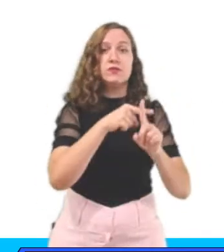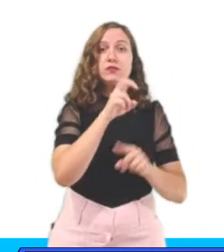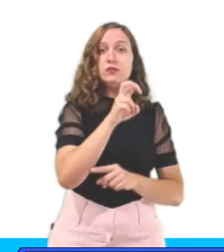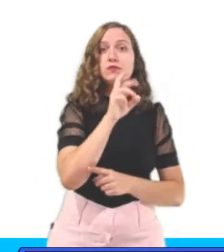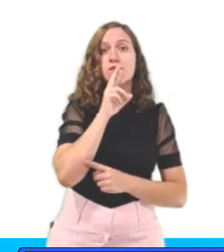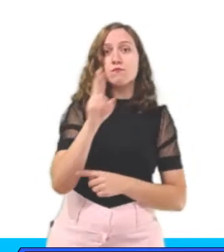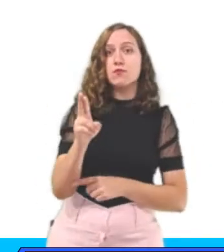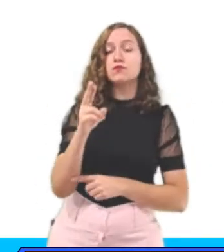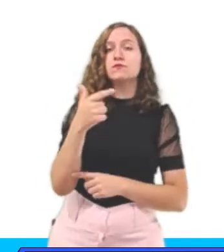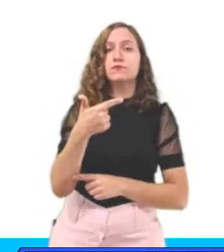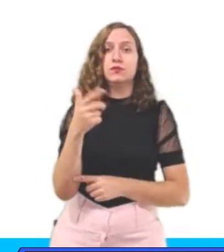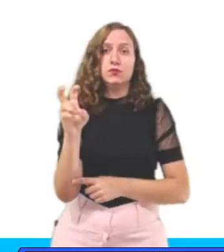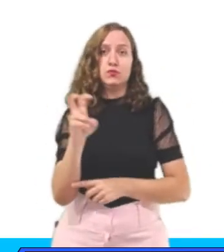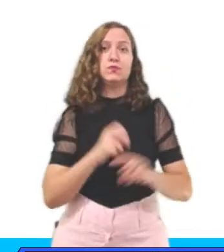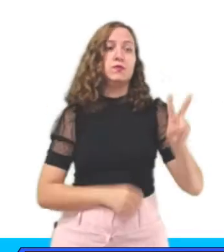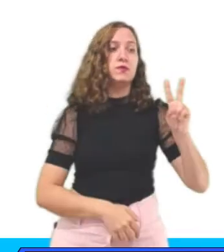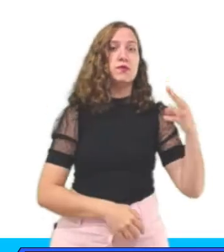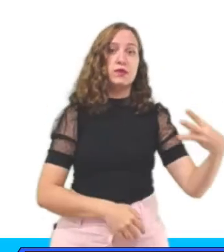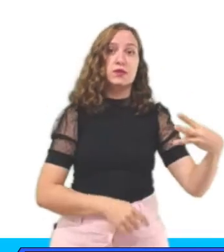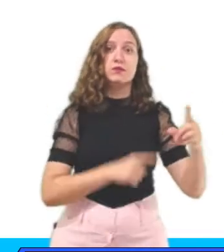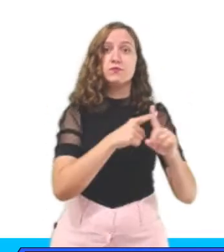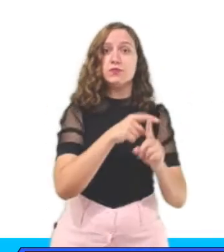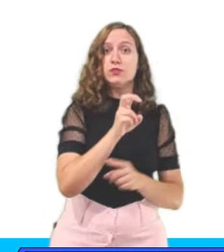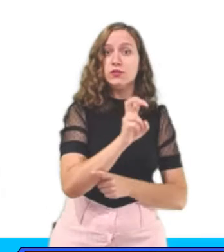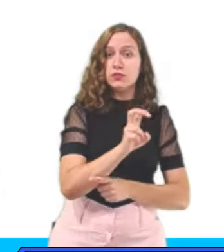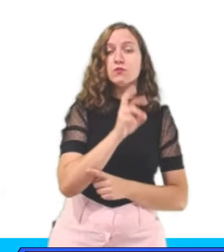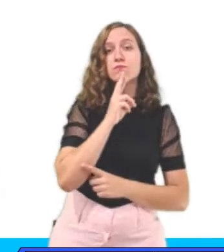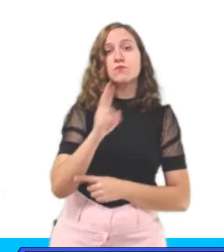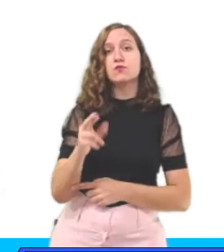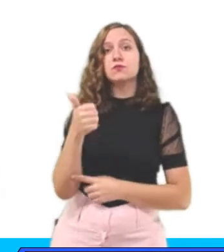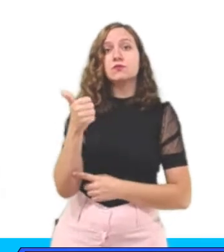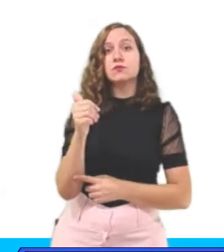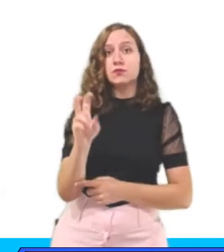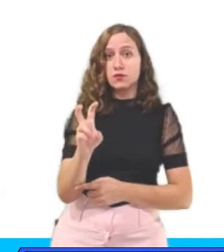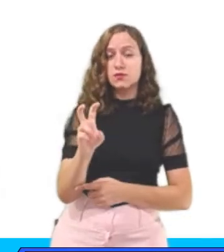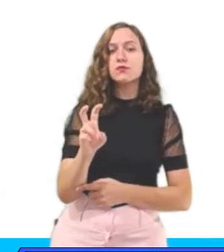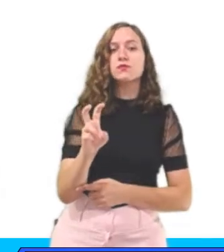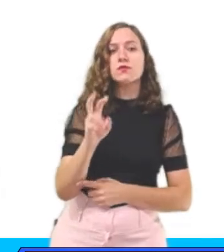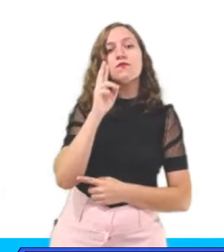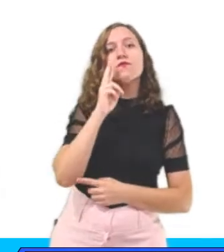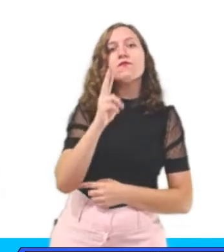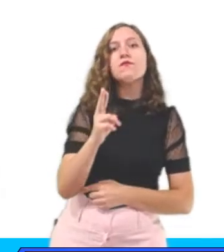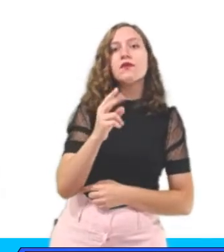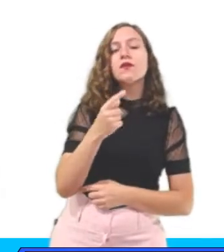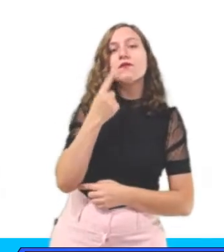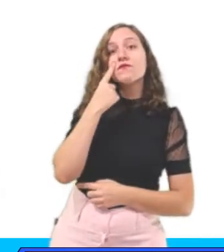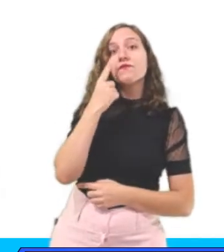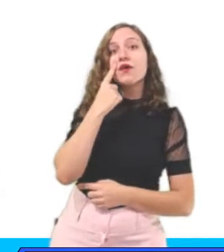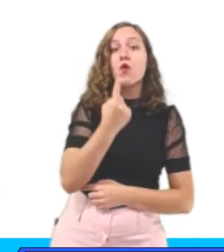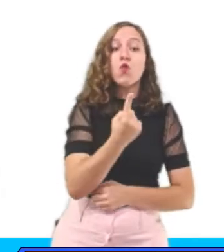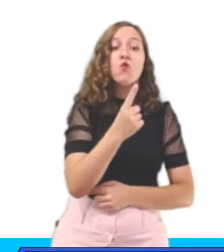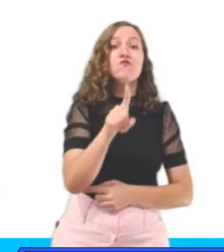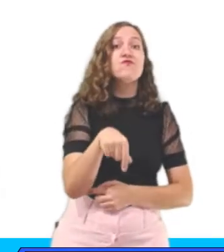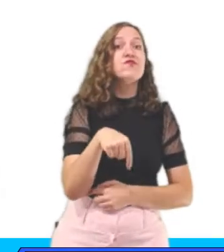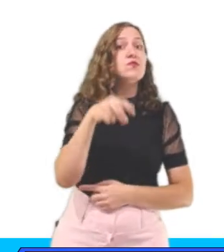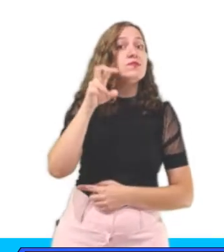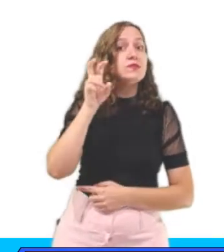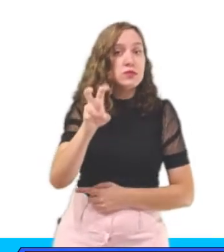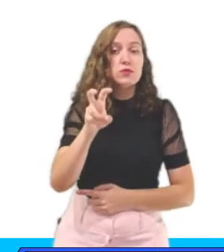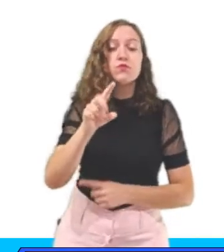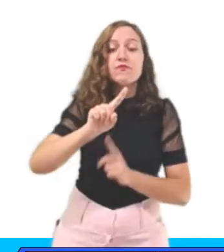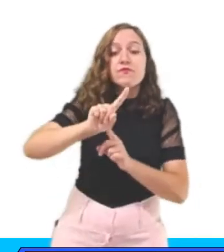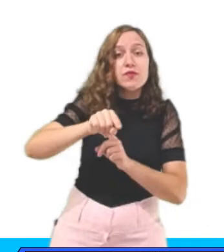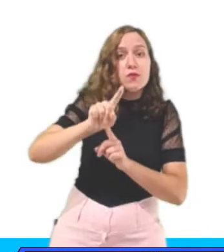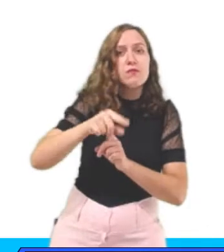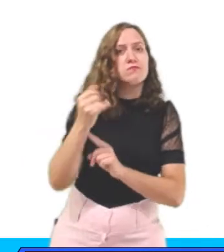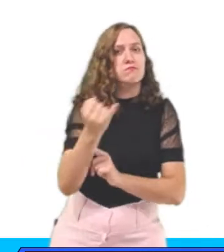25. 3 vezes 5, 15. 1,50. Olha a vírgula. Então, eu vou ter o valor